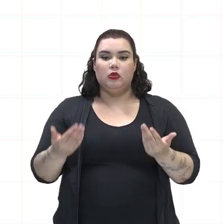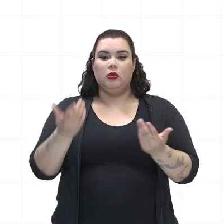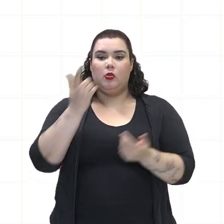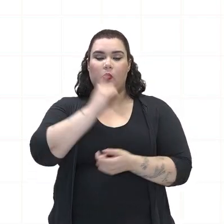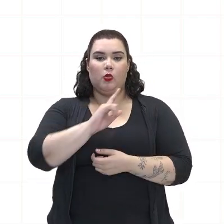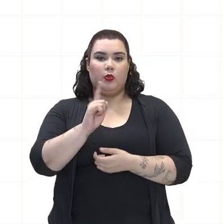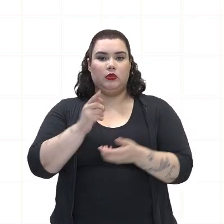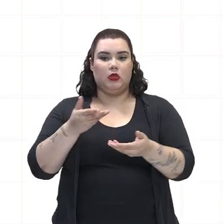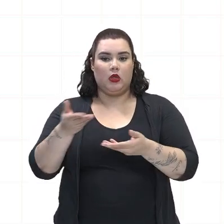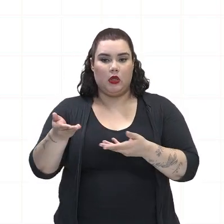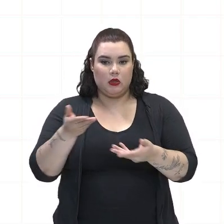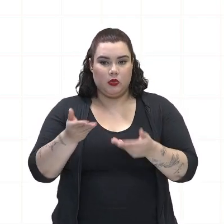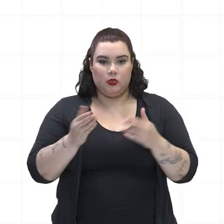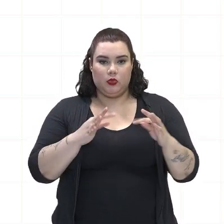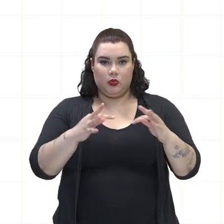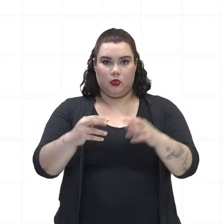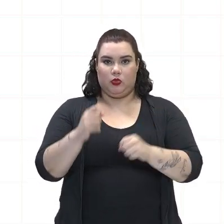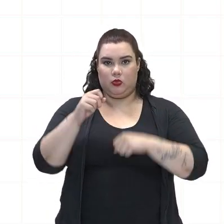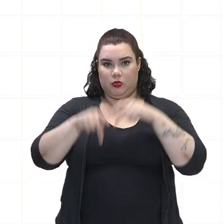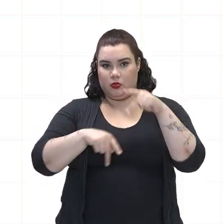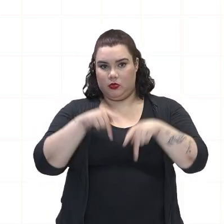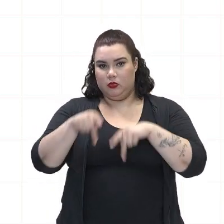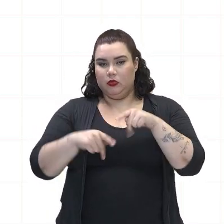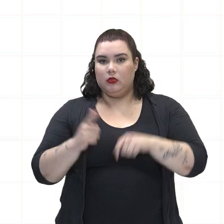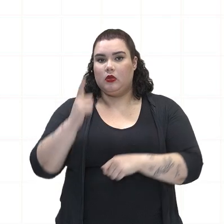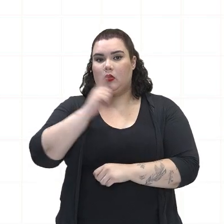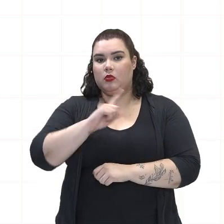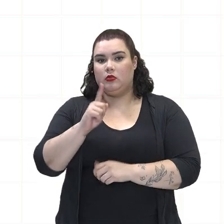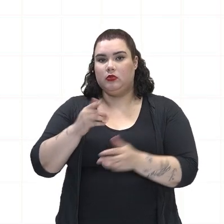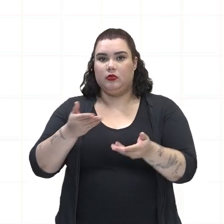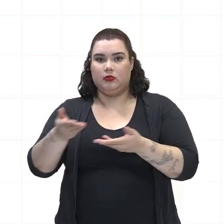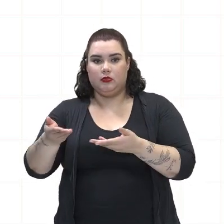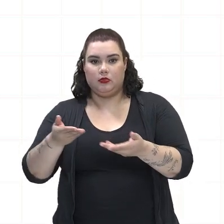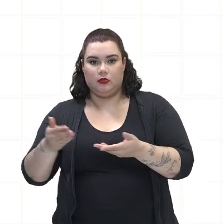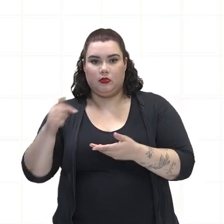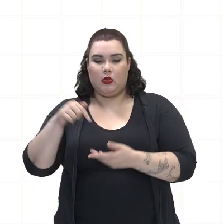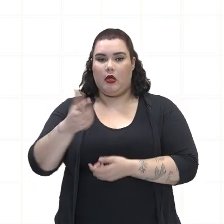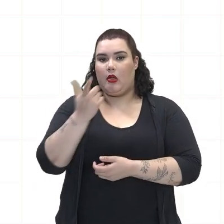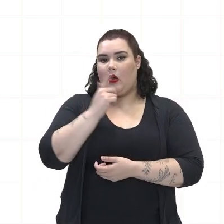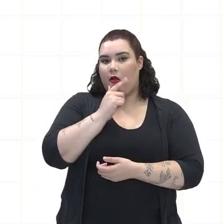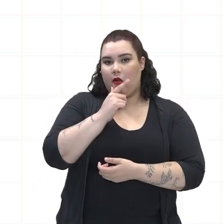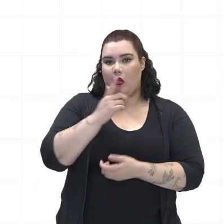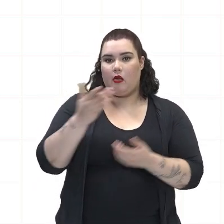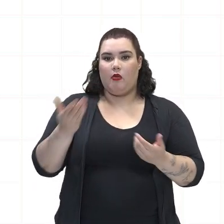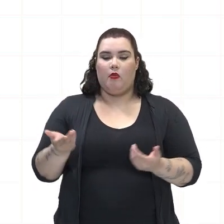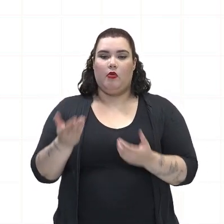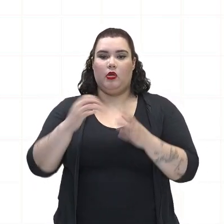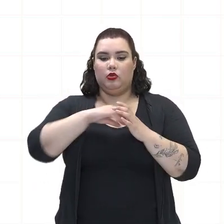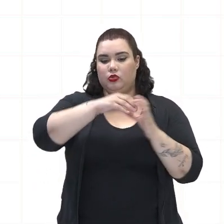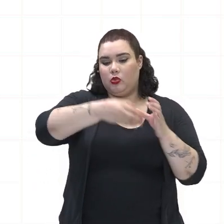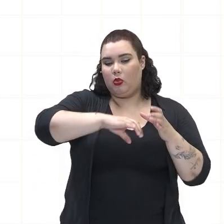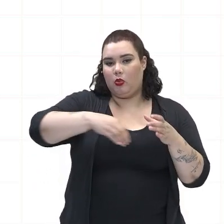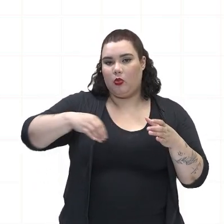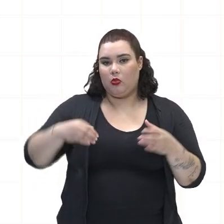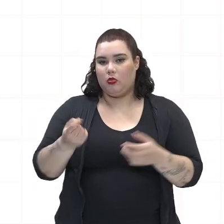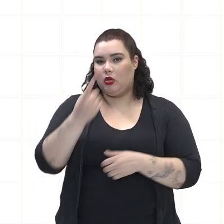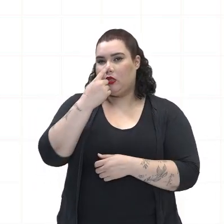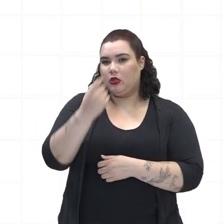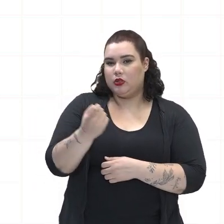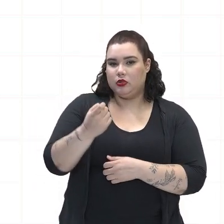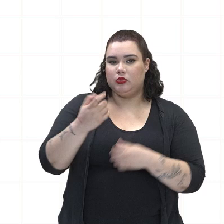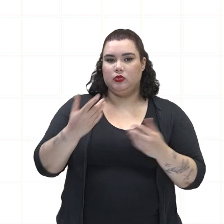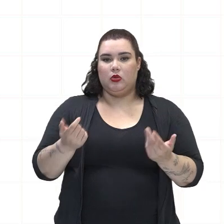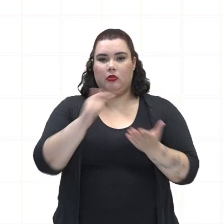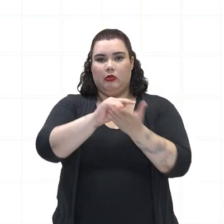para atender toda a população. Não consegue atender rede de abastecimento de água, de esgoto, de coleta de lixo, de